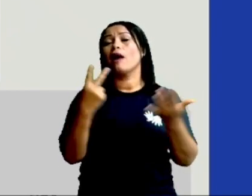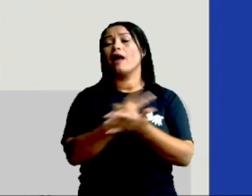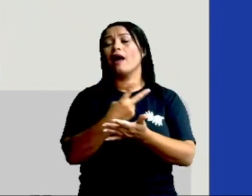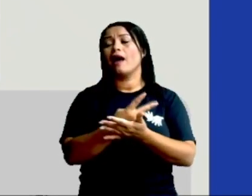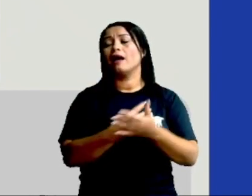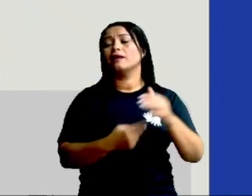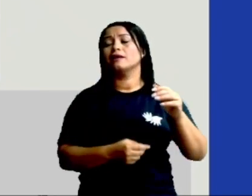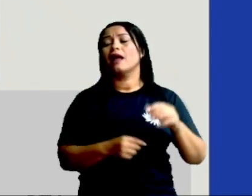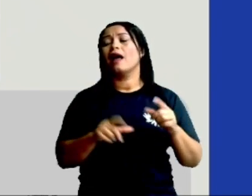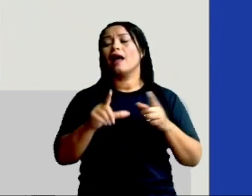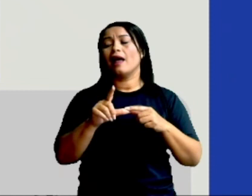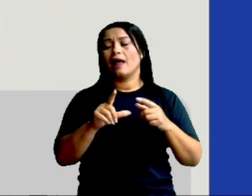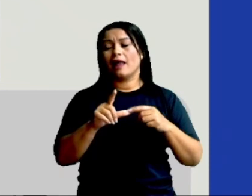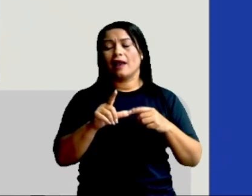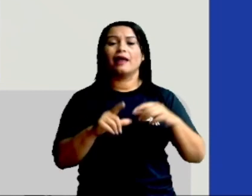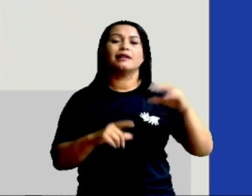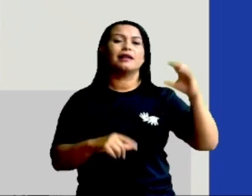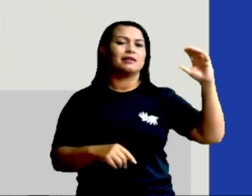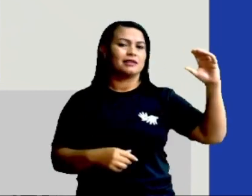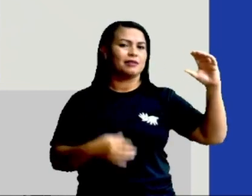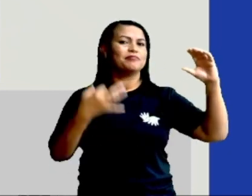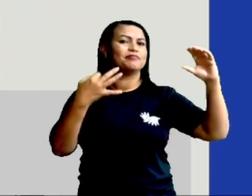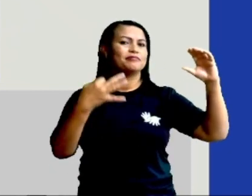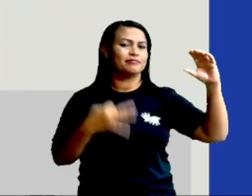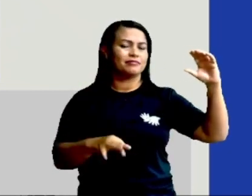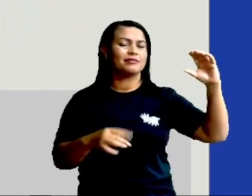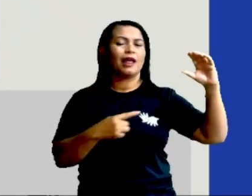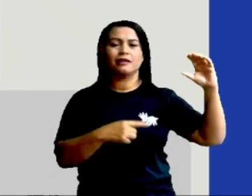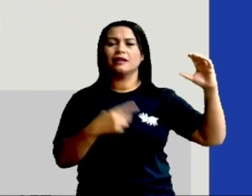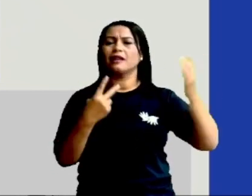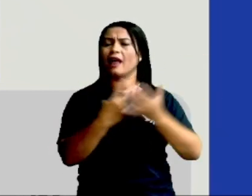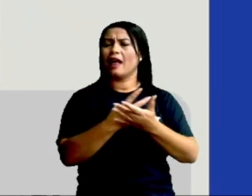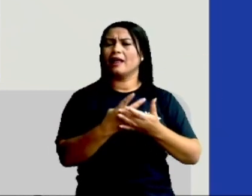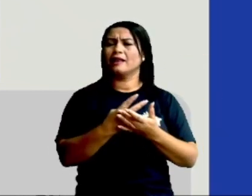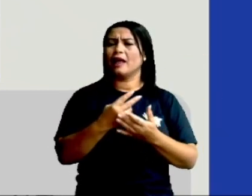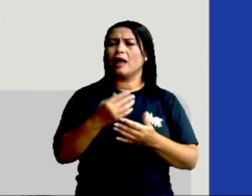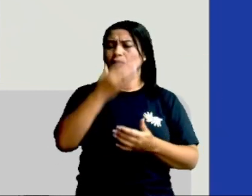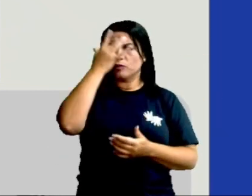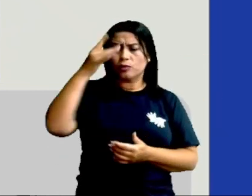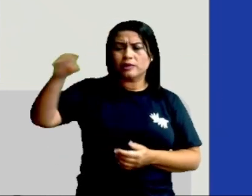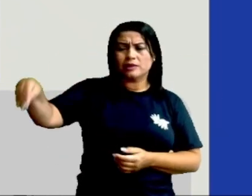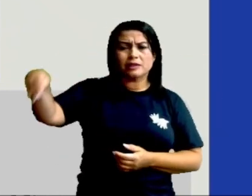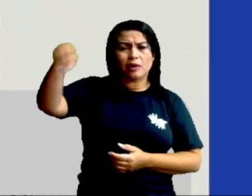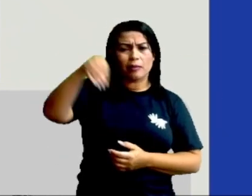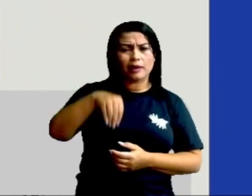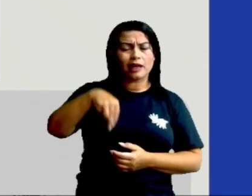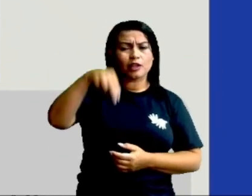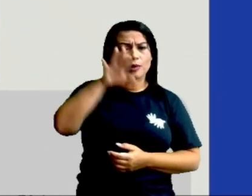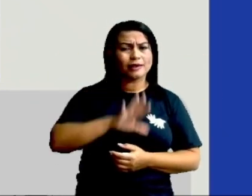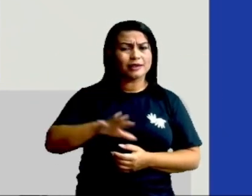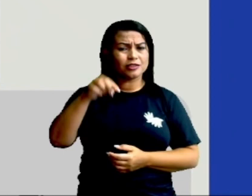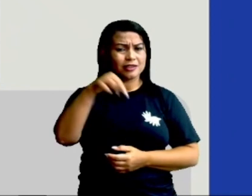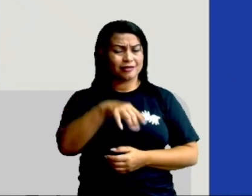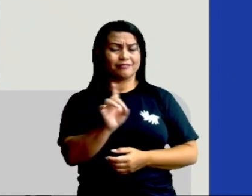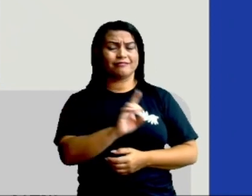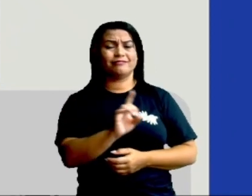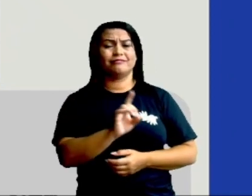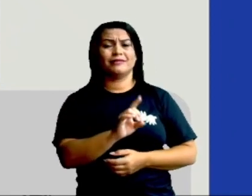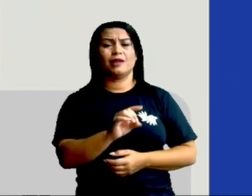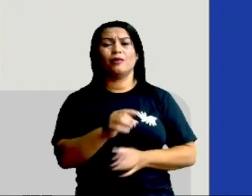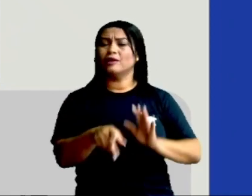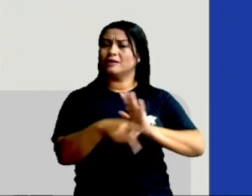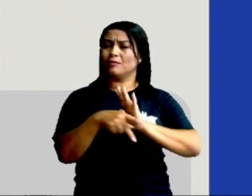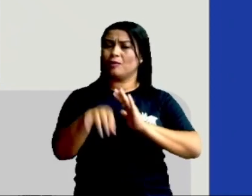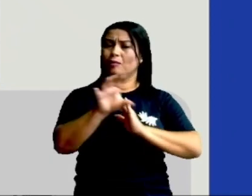região a letra c não tem nada a ver aqui em si migrantes nordestinos né nem passaram perto